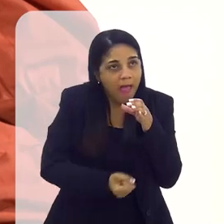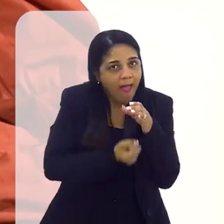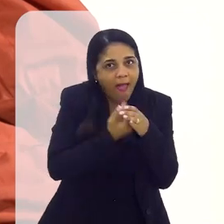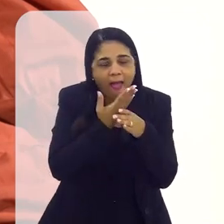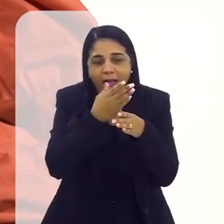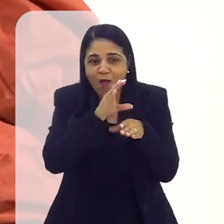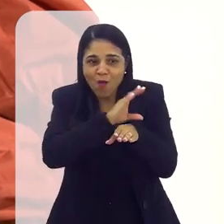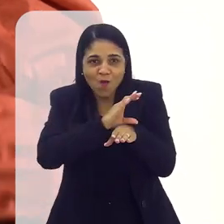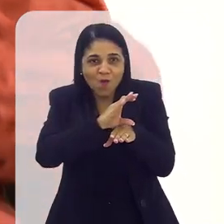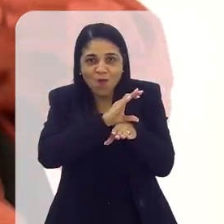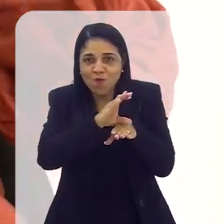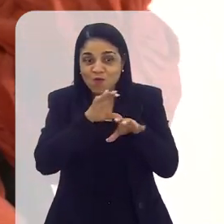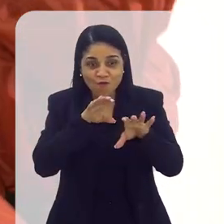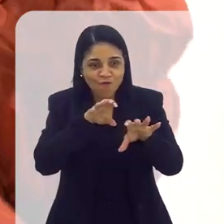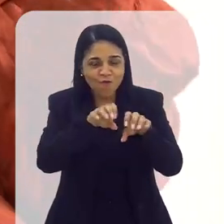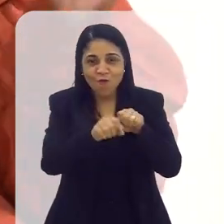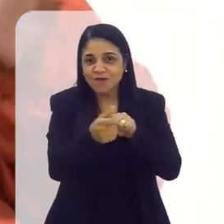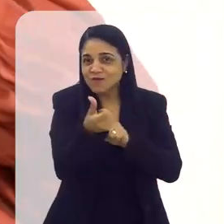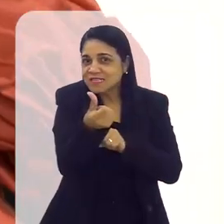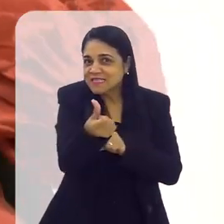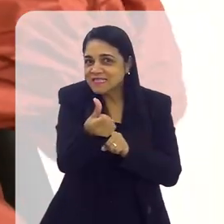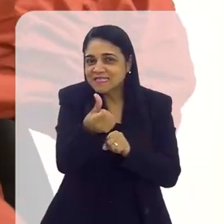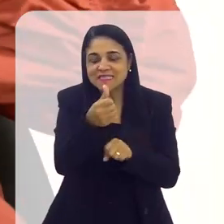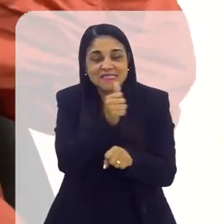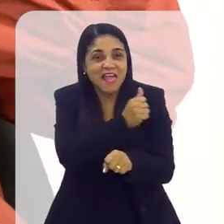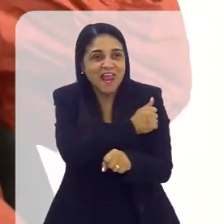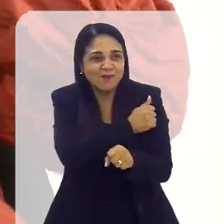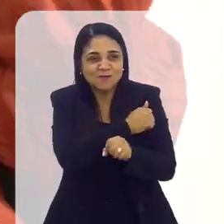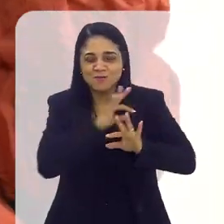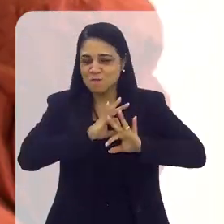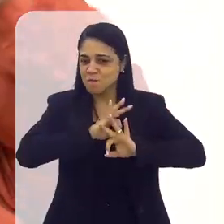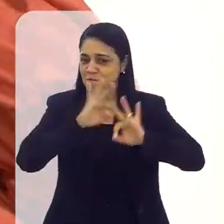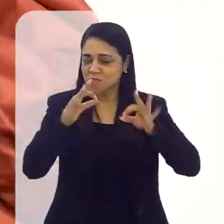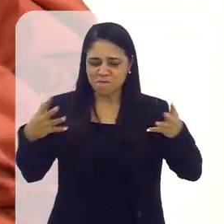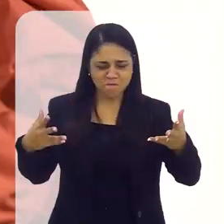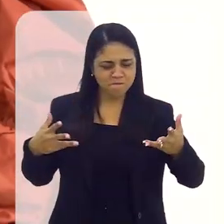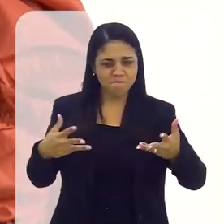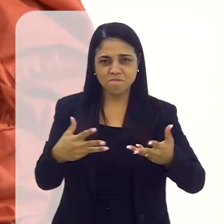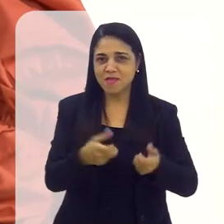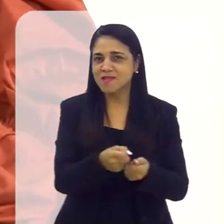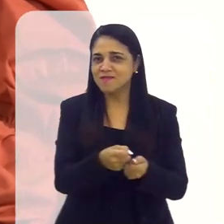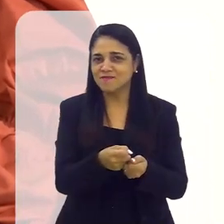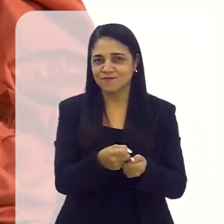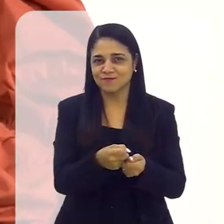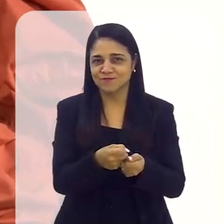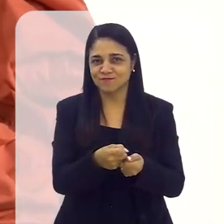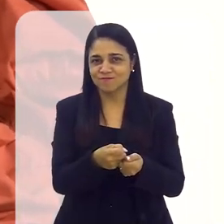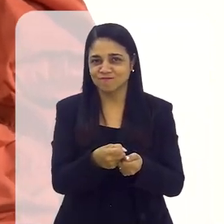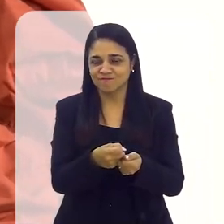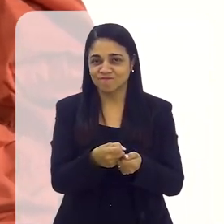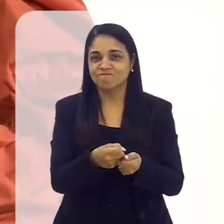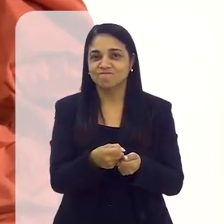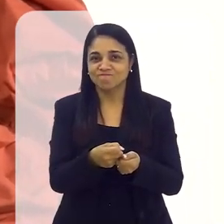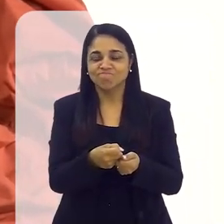maravilha do mundo. Foi uma formatura para seis pessoas, mas parecia assim algo, né,